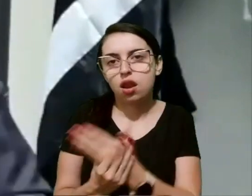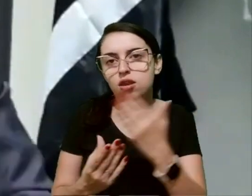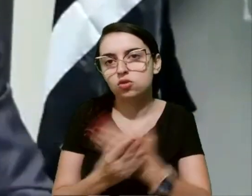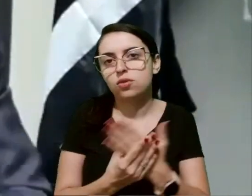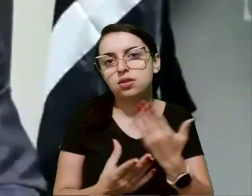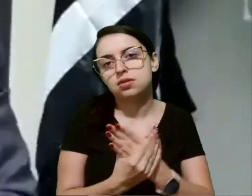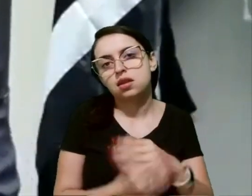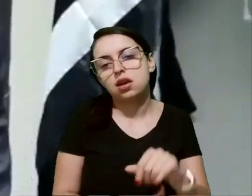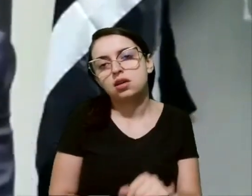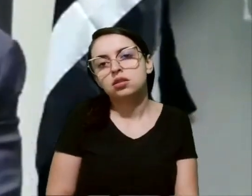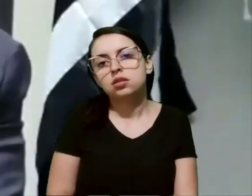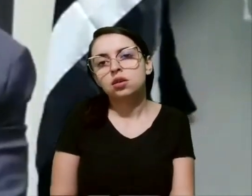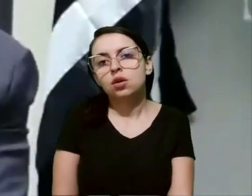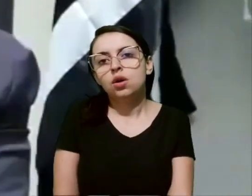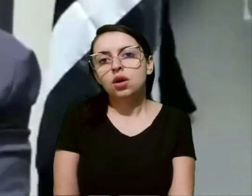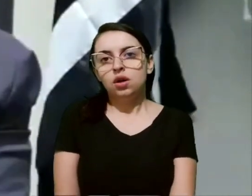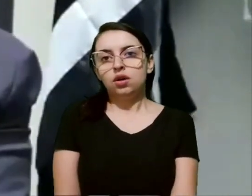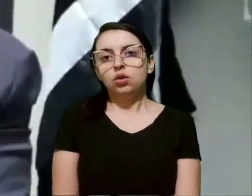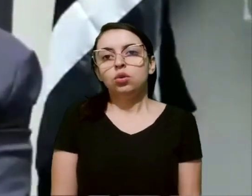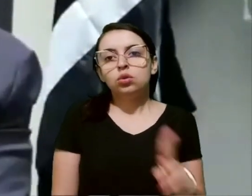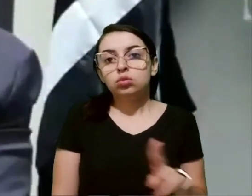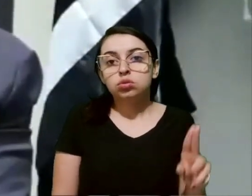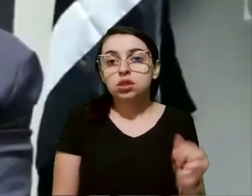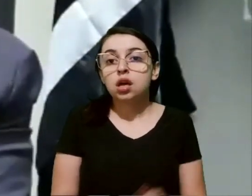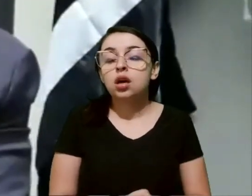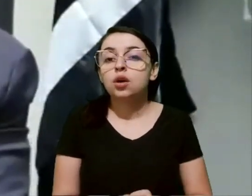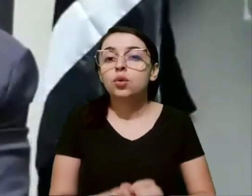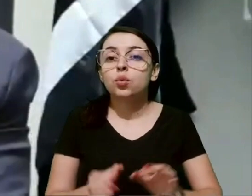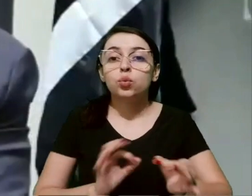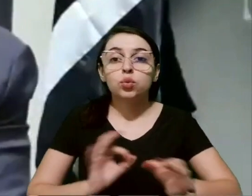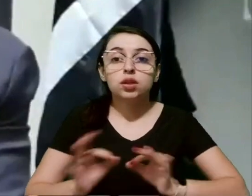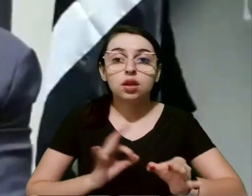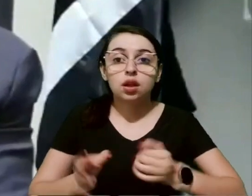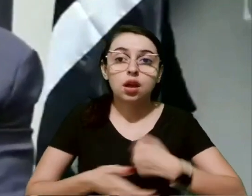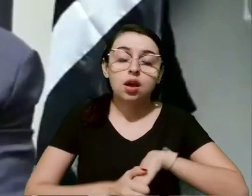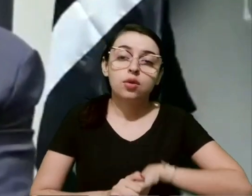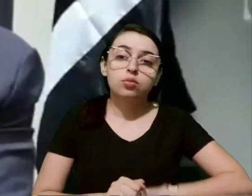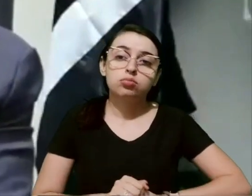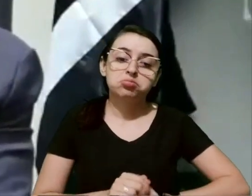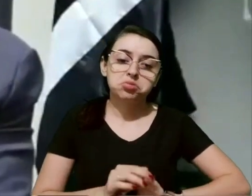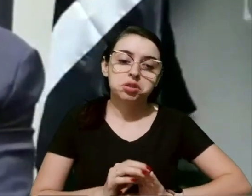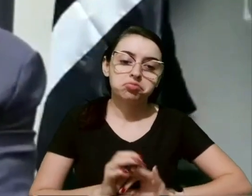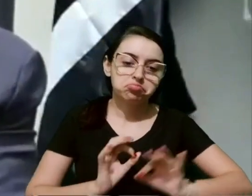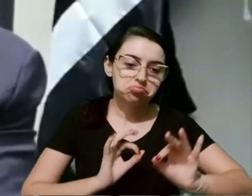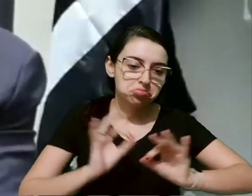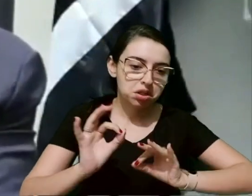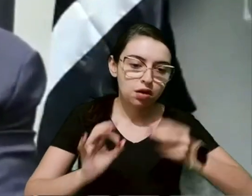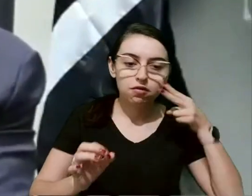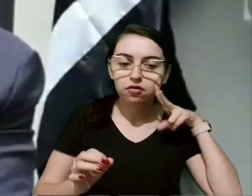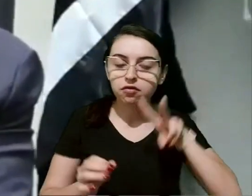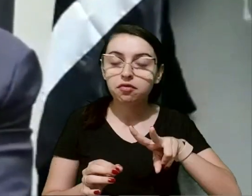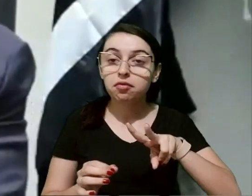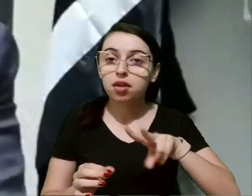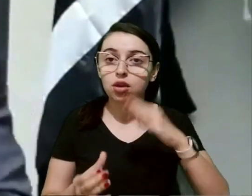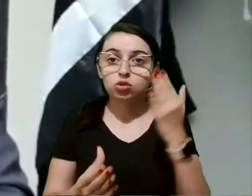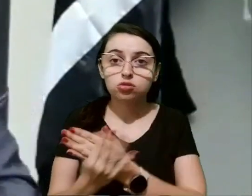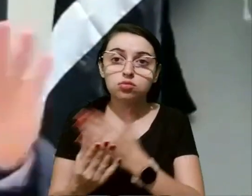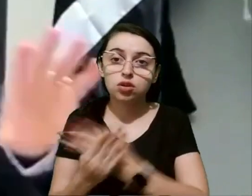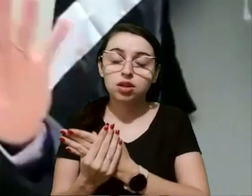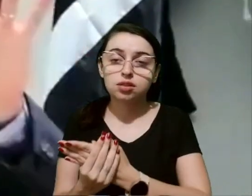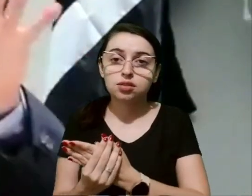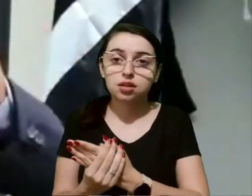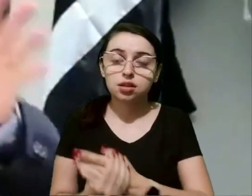que tornam a ação do tribunal estratégica. E ela é estratégica principalmente para detectar os casos, né. Não à